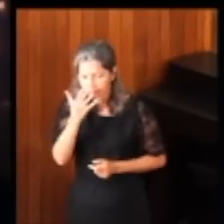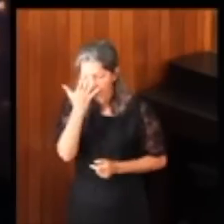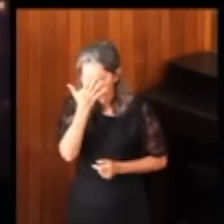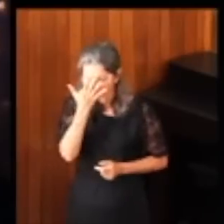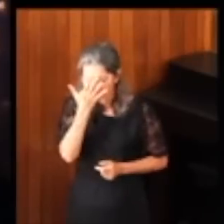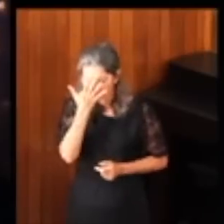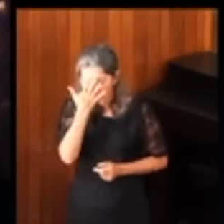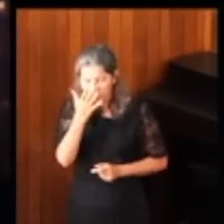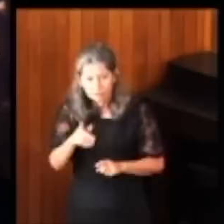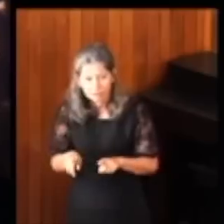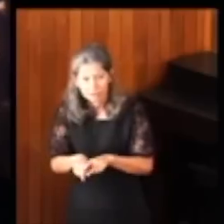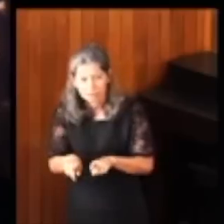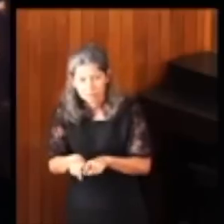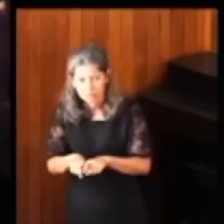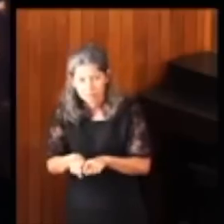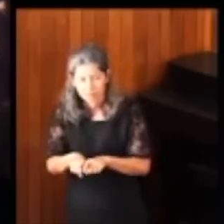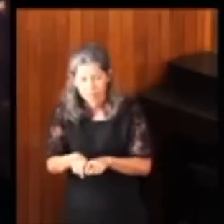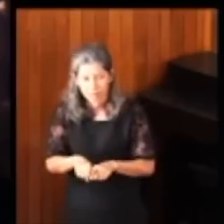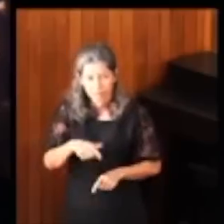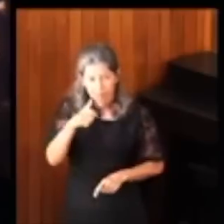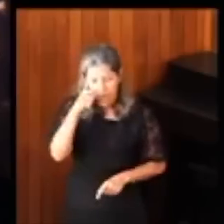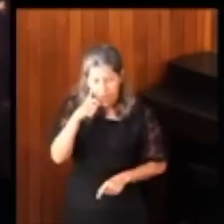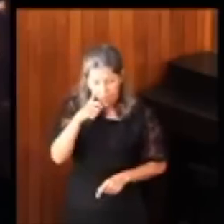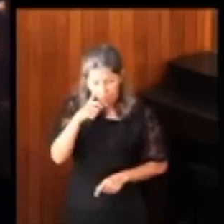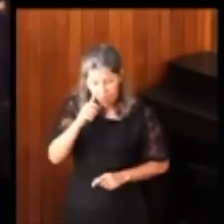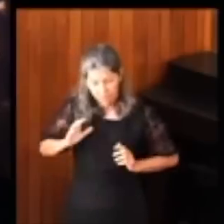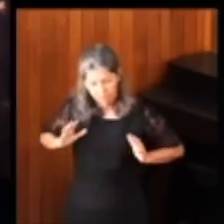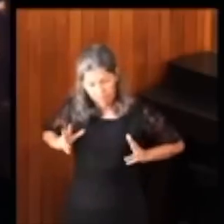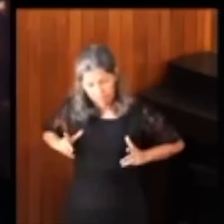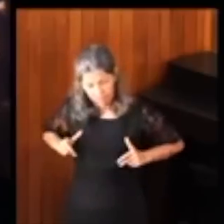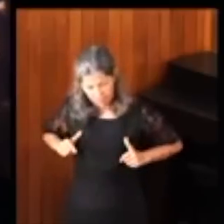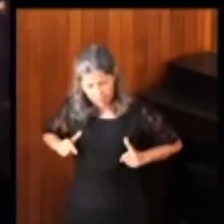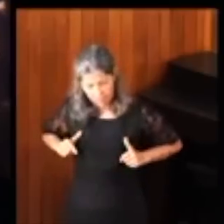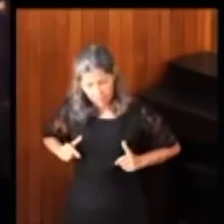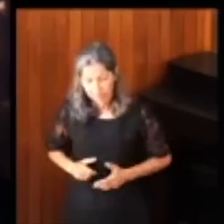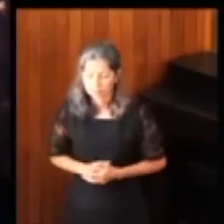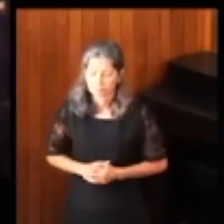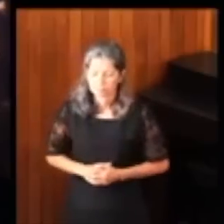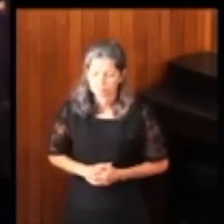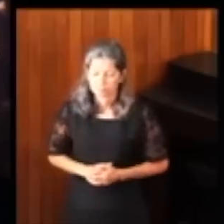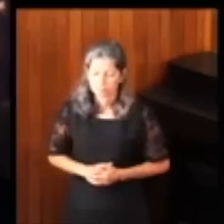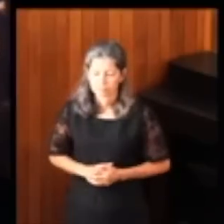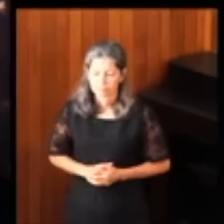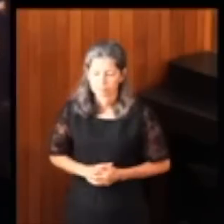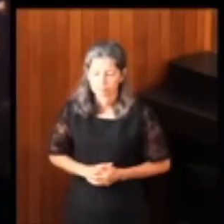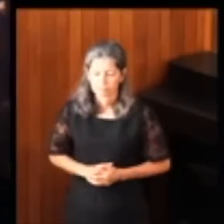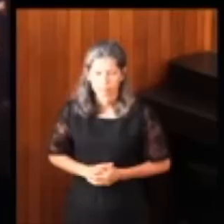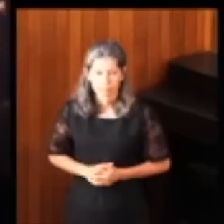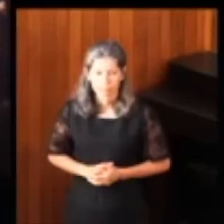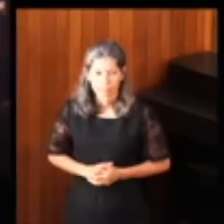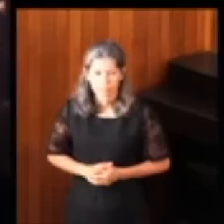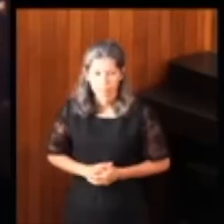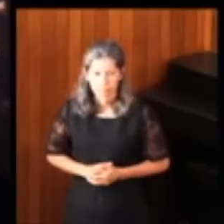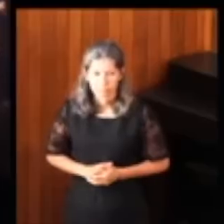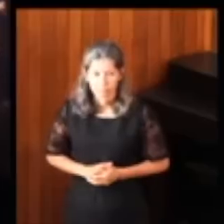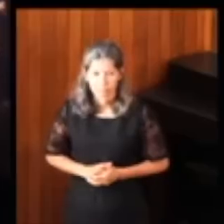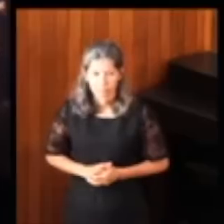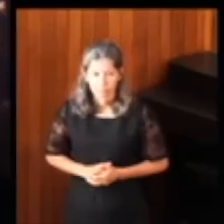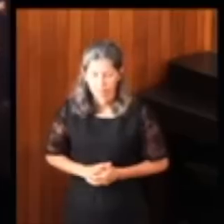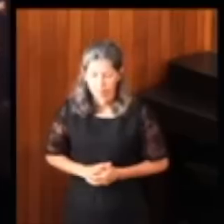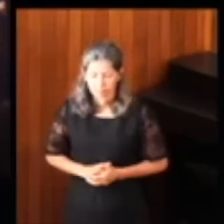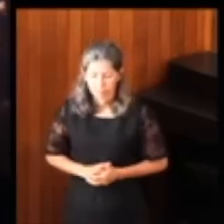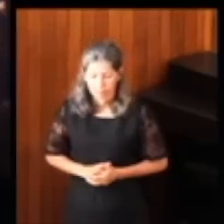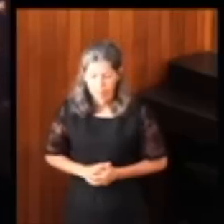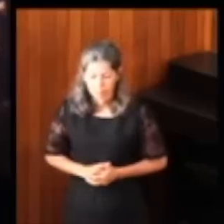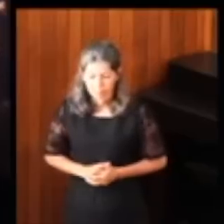né? Aqui nós temos essa mulher que tem 12 estrelas na coroa, a lua debaixo dos pés e